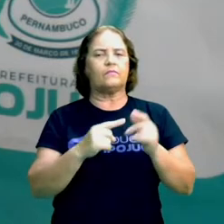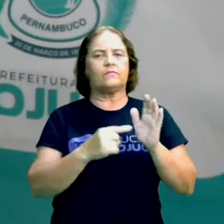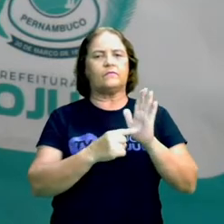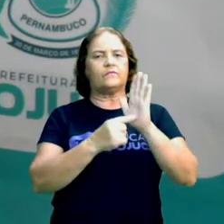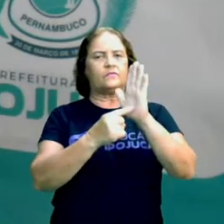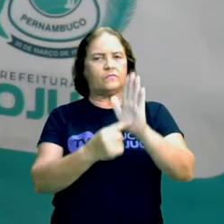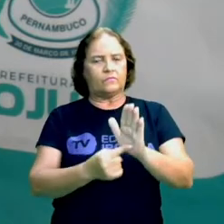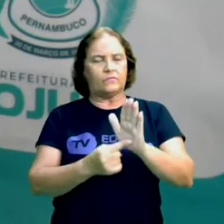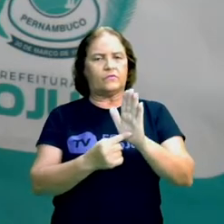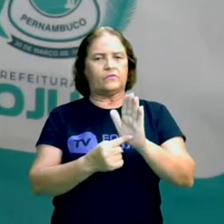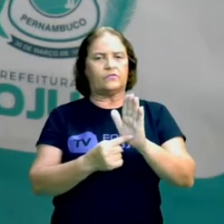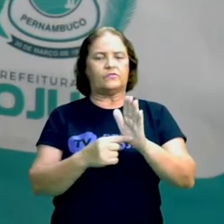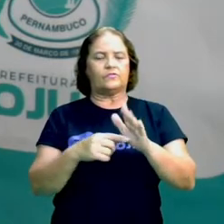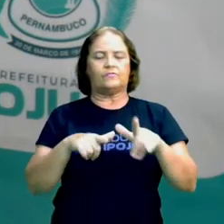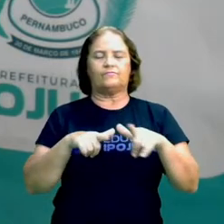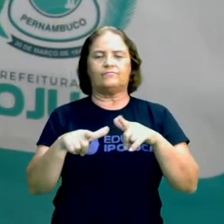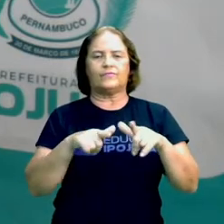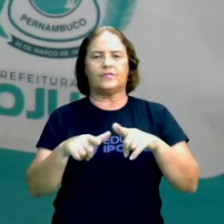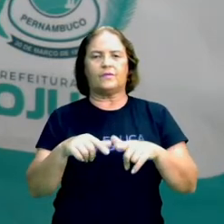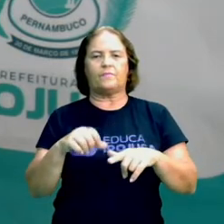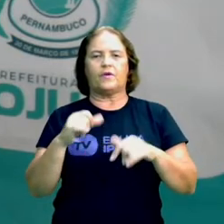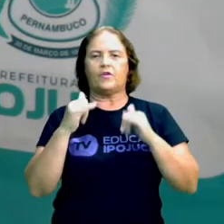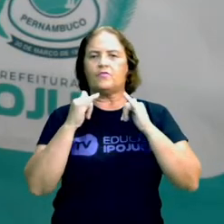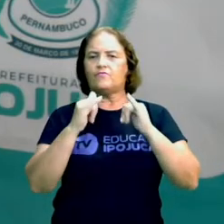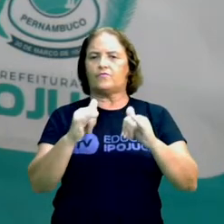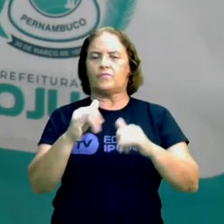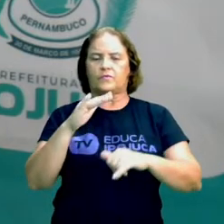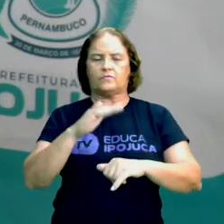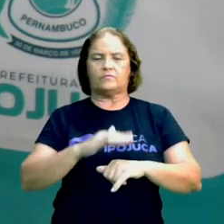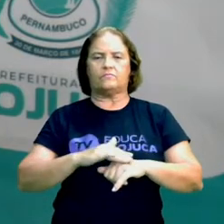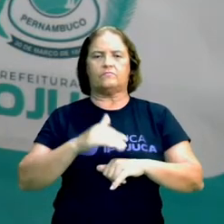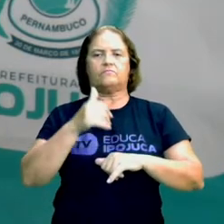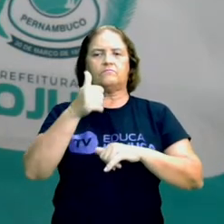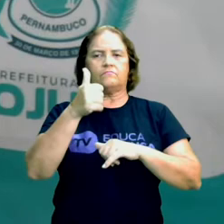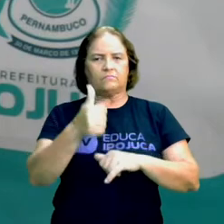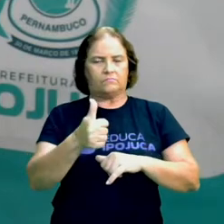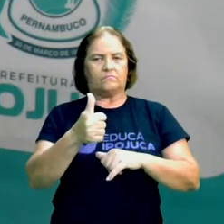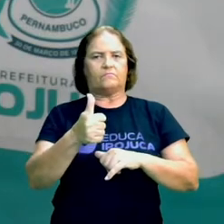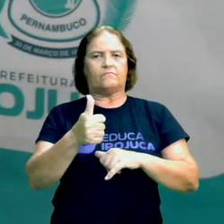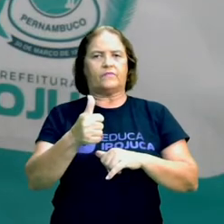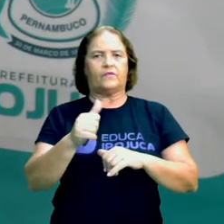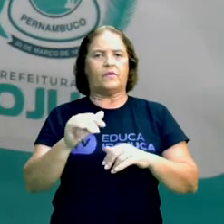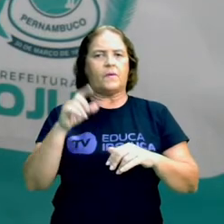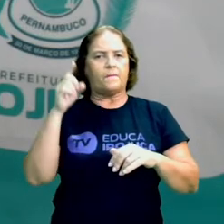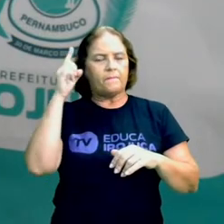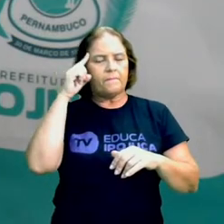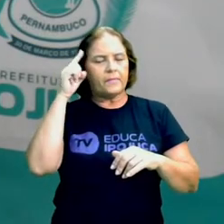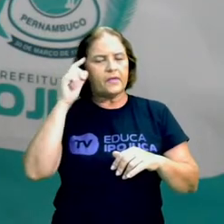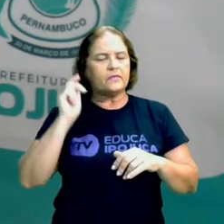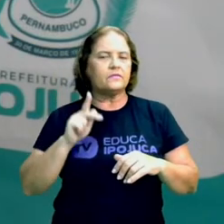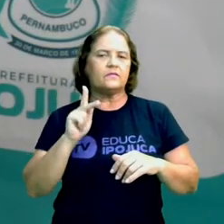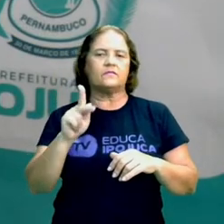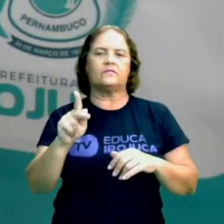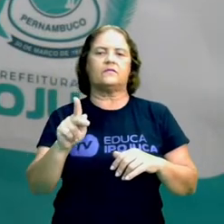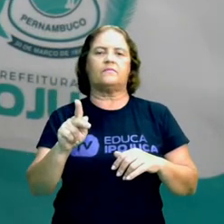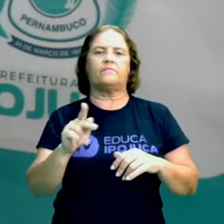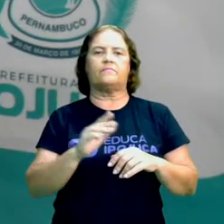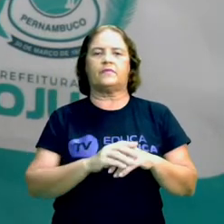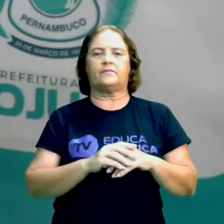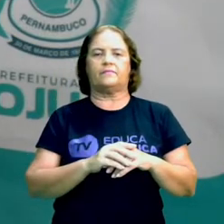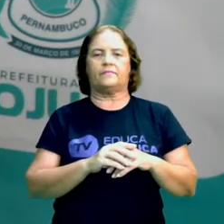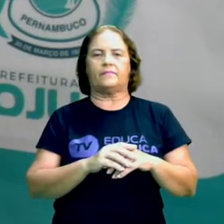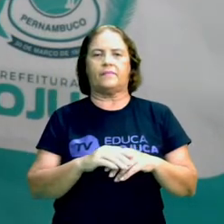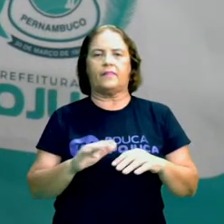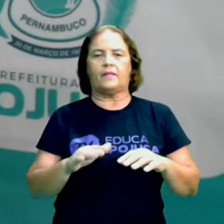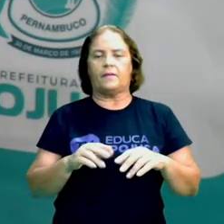e informações de qualidade. Pense sempre nisso quando pensar em curadoria. Ok, pessoal? Então,